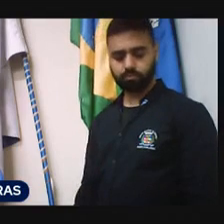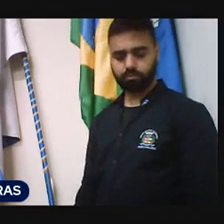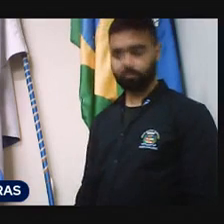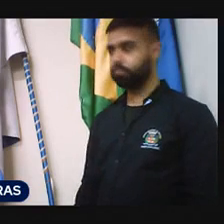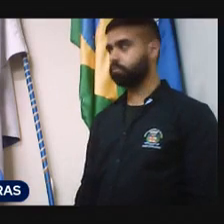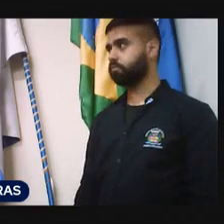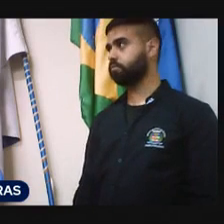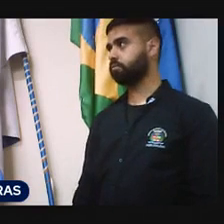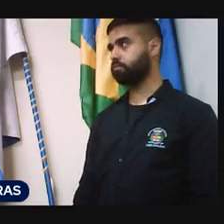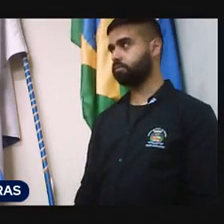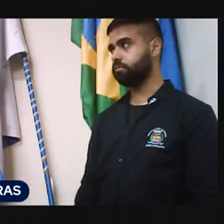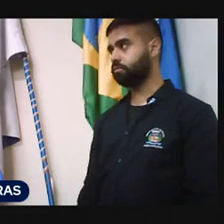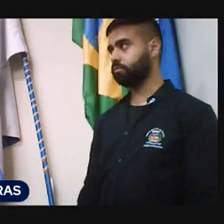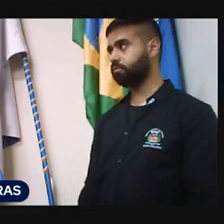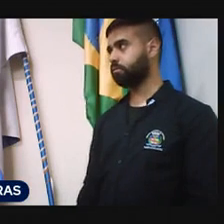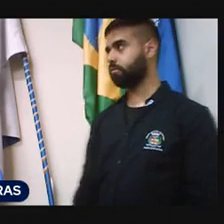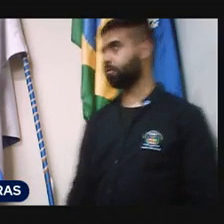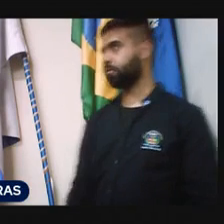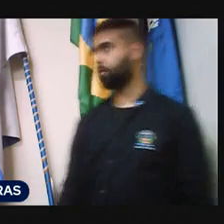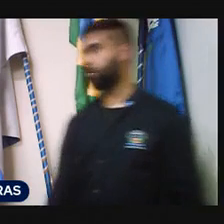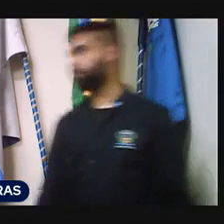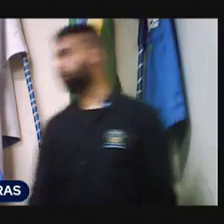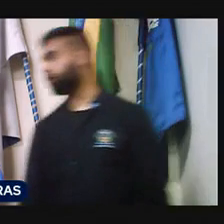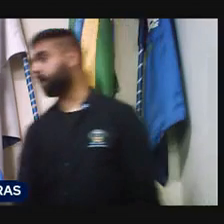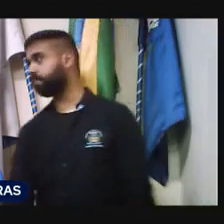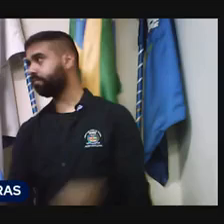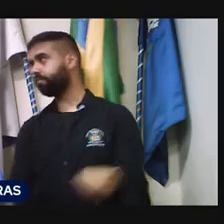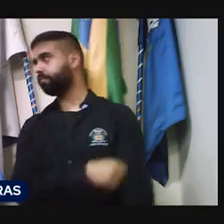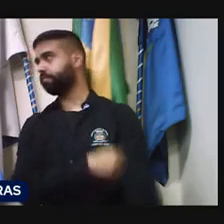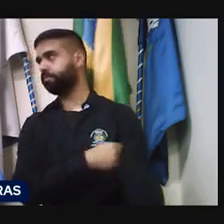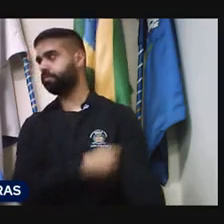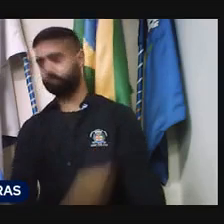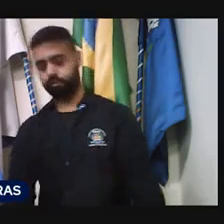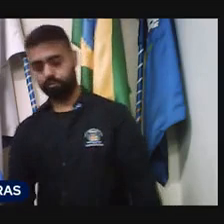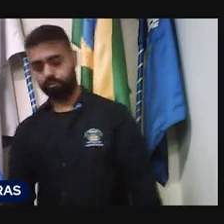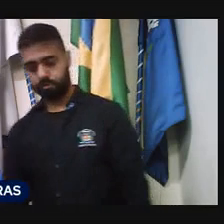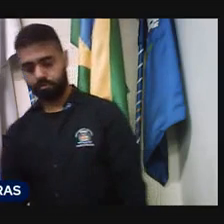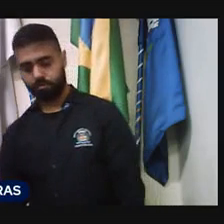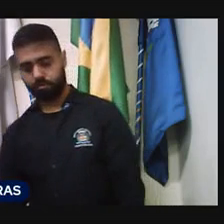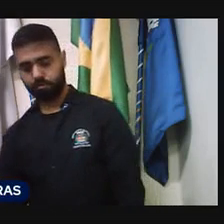E aí E aí